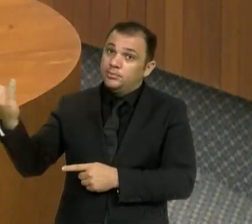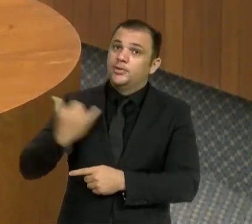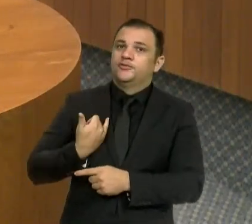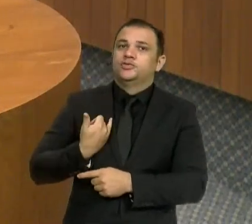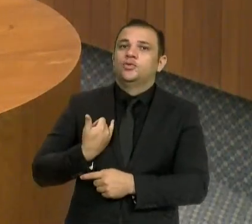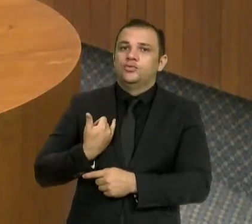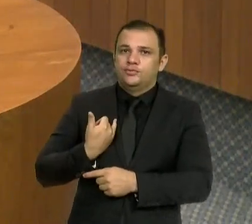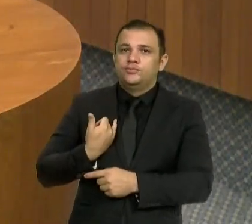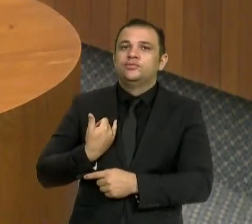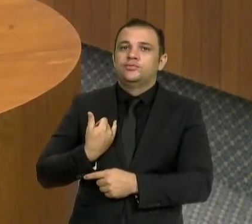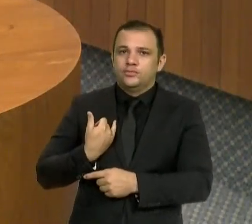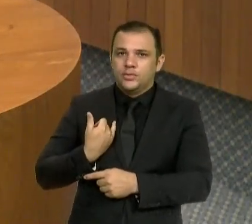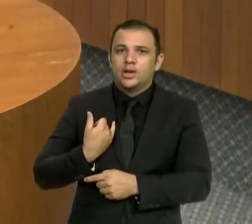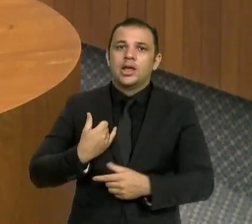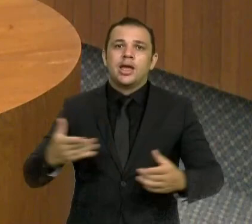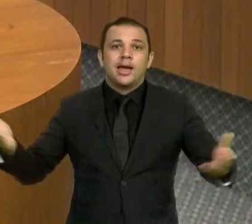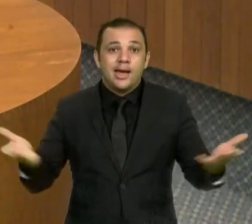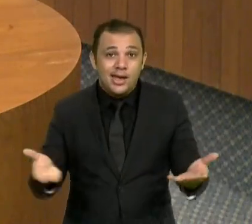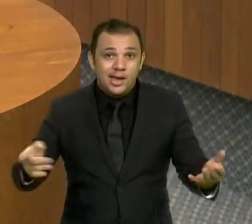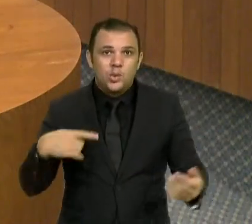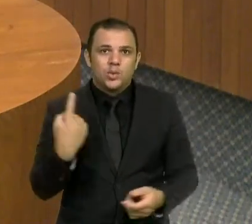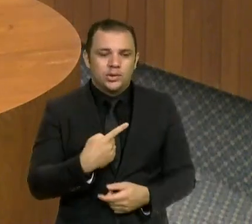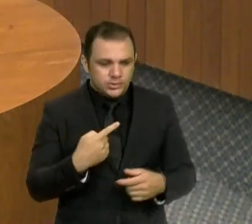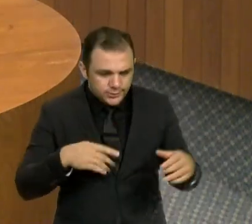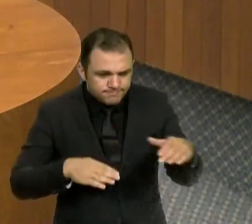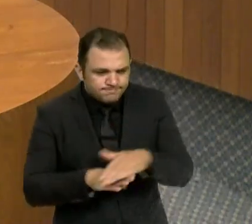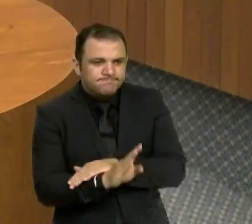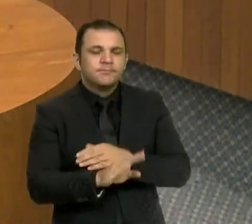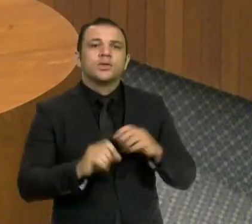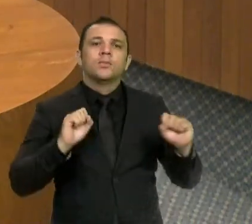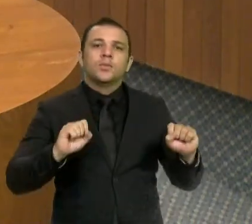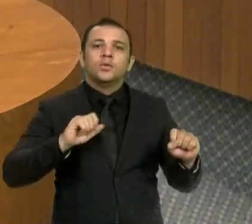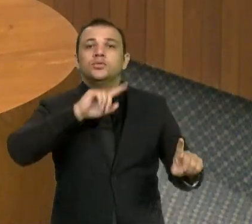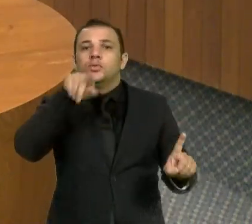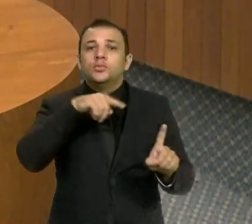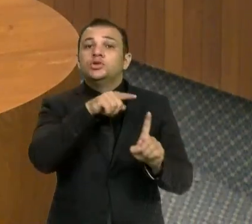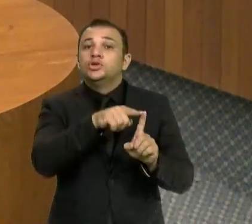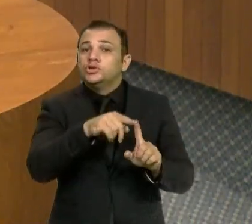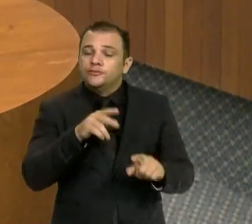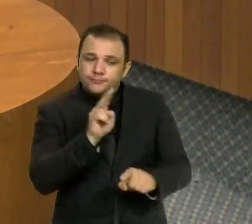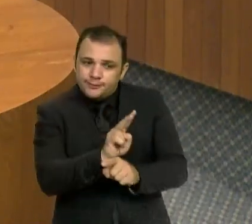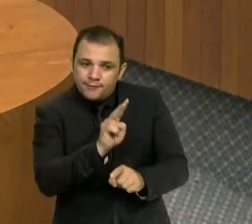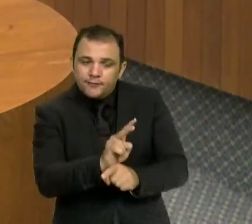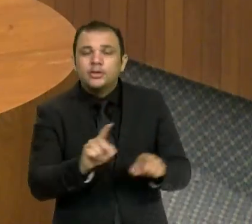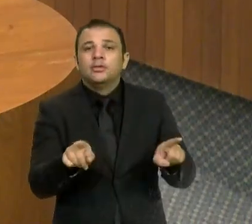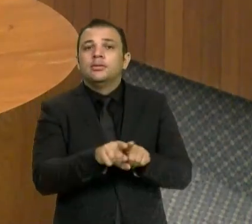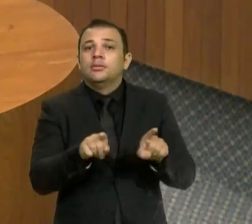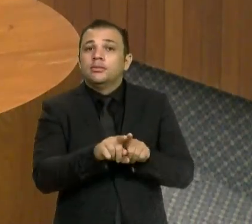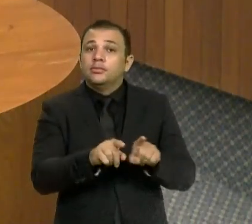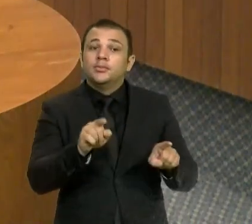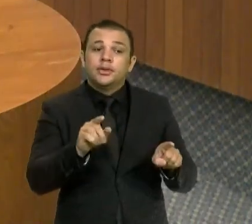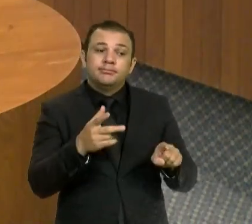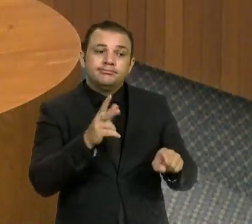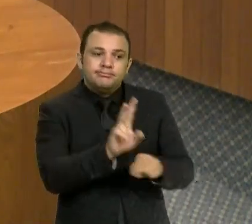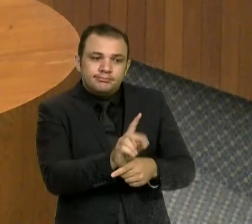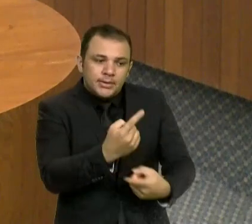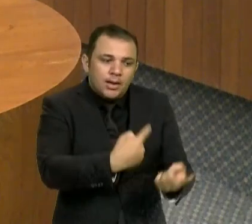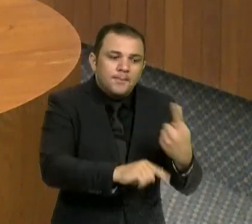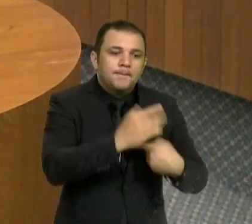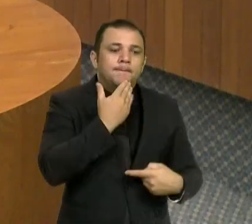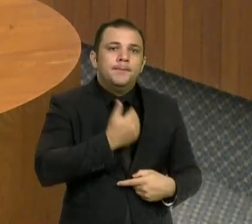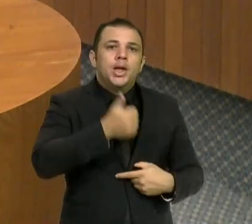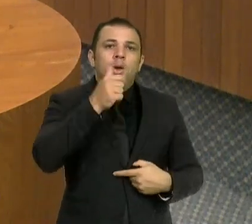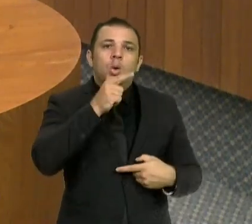proposições de envolvimento dessa casa na defesa, né, e também no resgate do rio